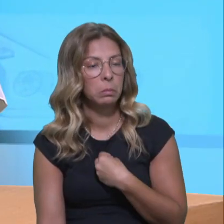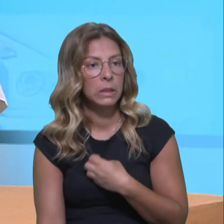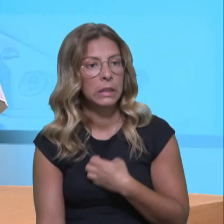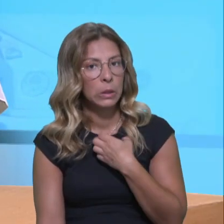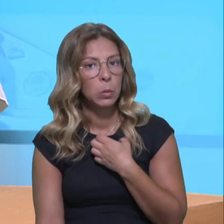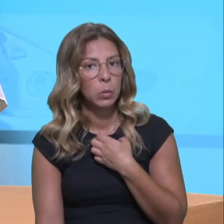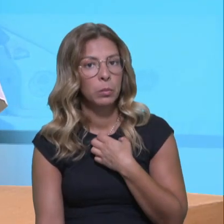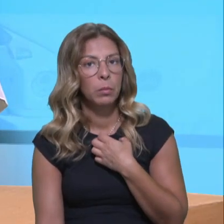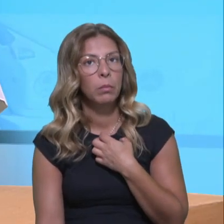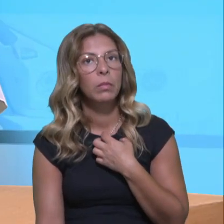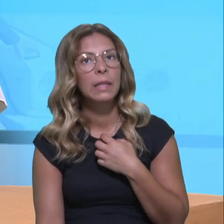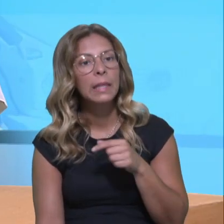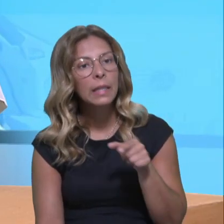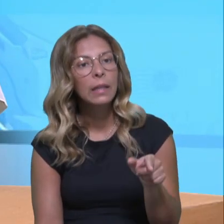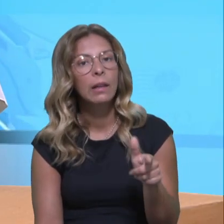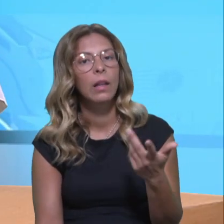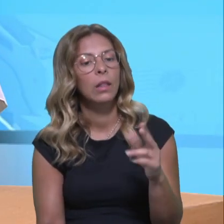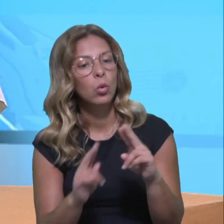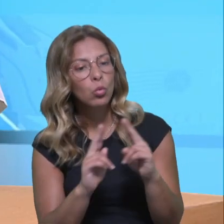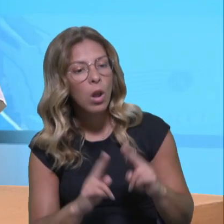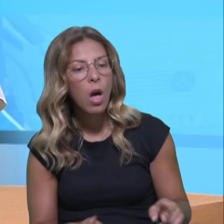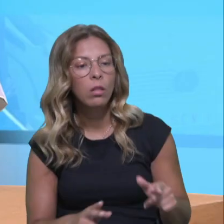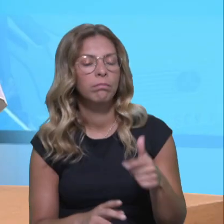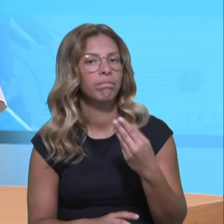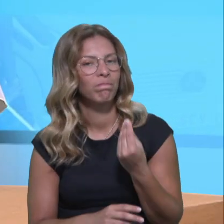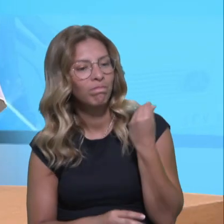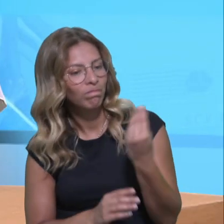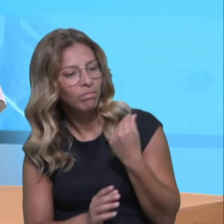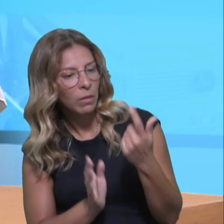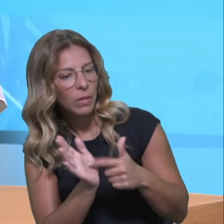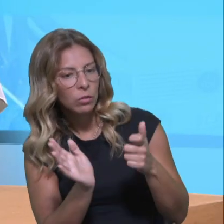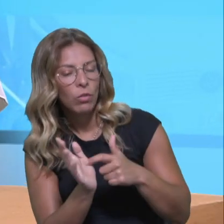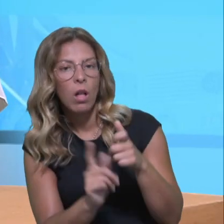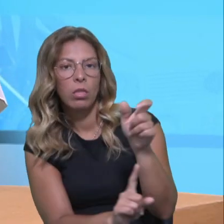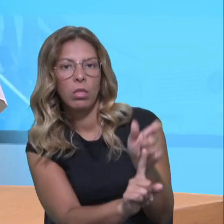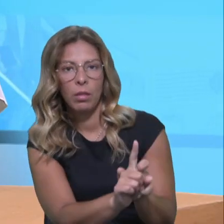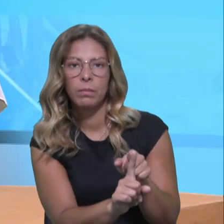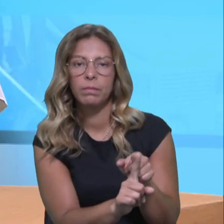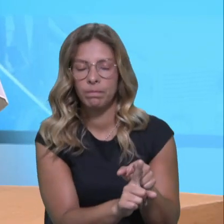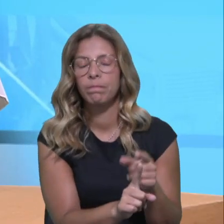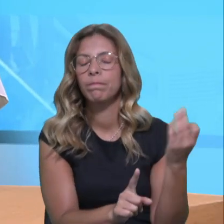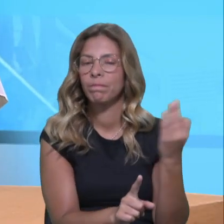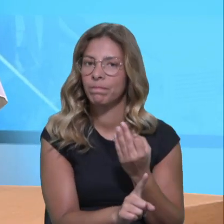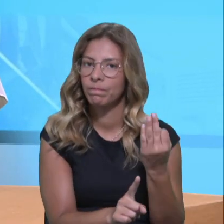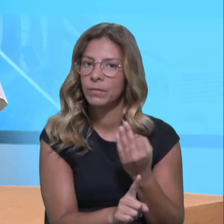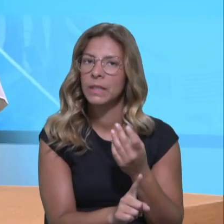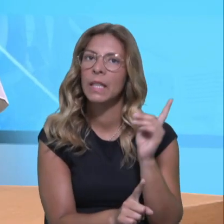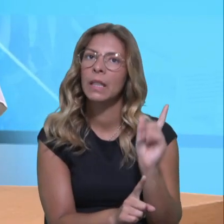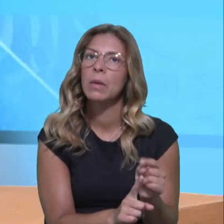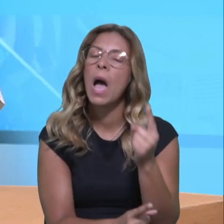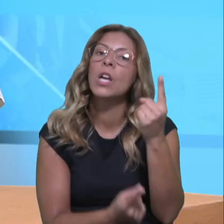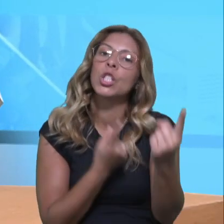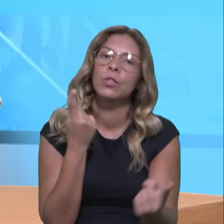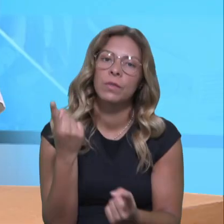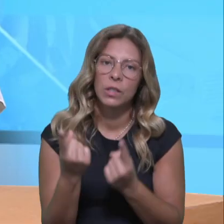este diálogo intergeracional é cada vez mais necessário. É percebermos que que algumas